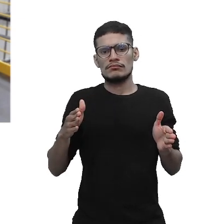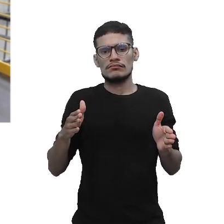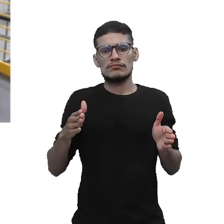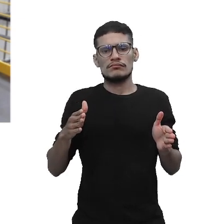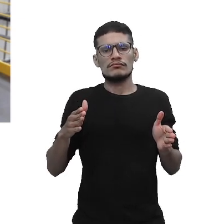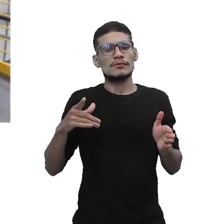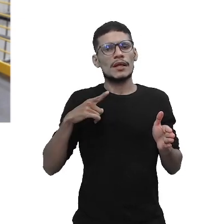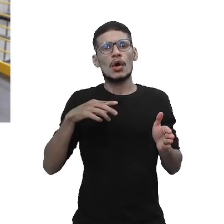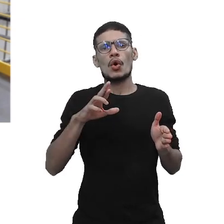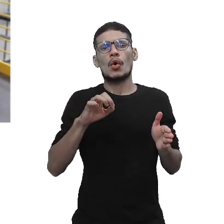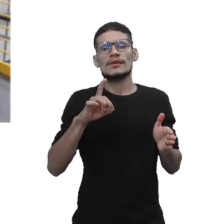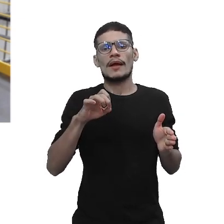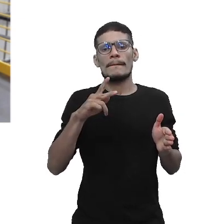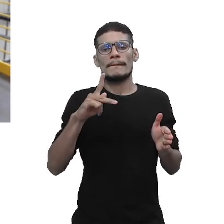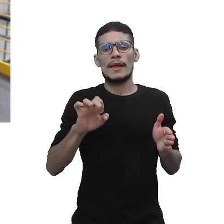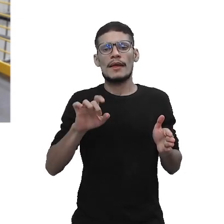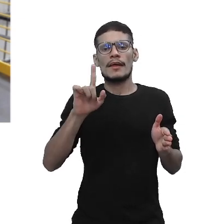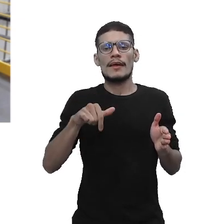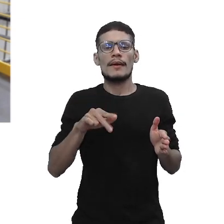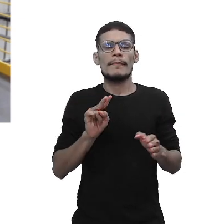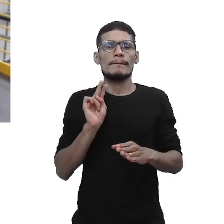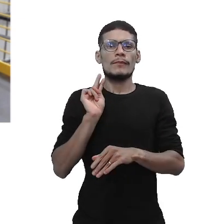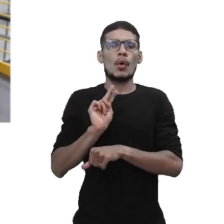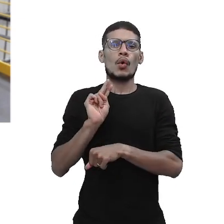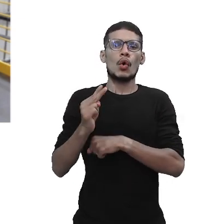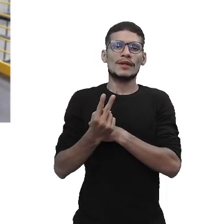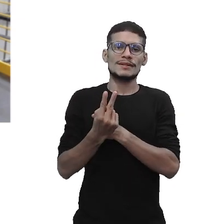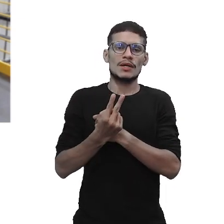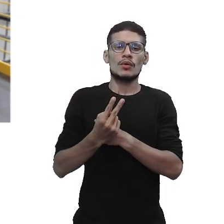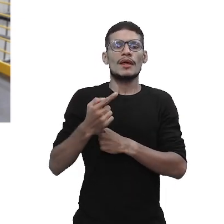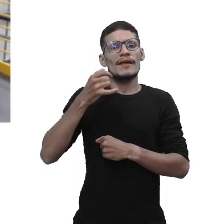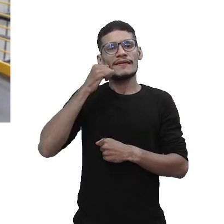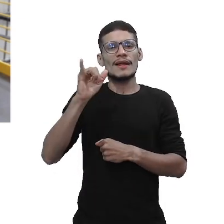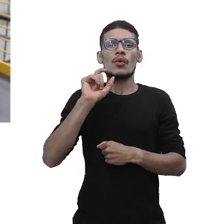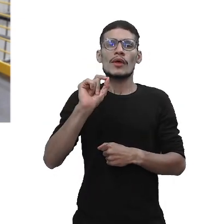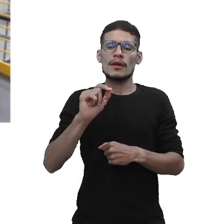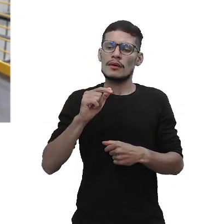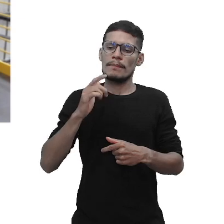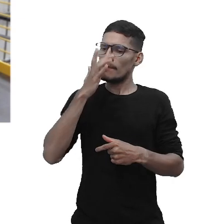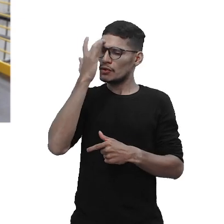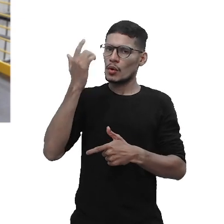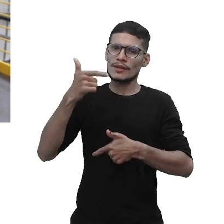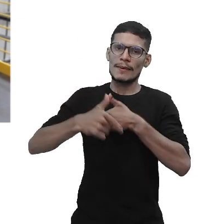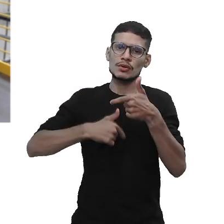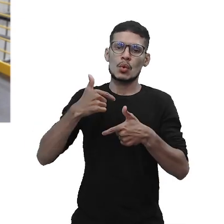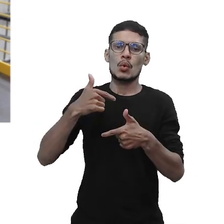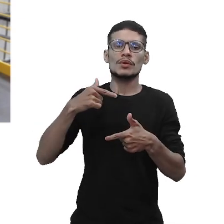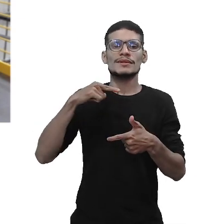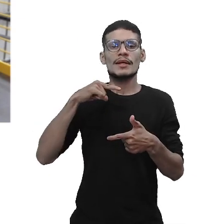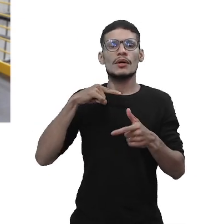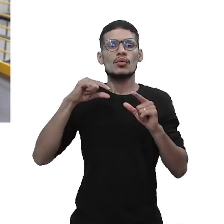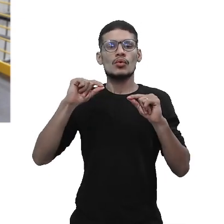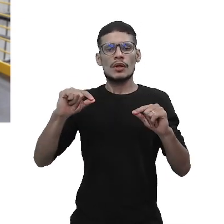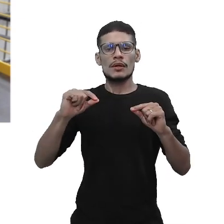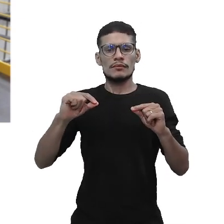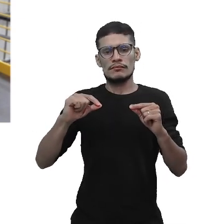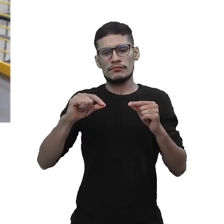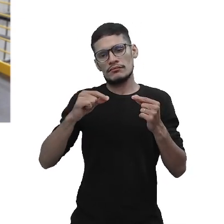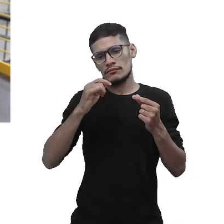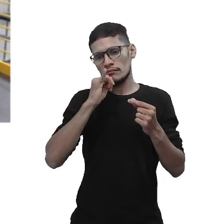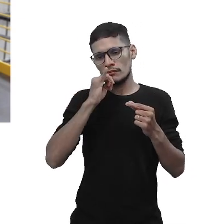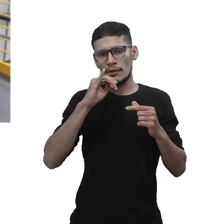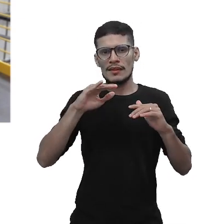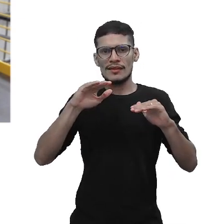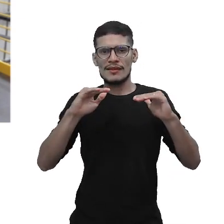o rodapé, é o quê? É a proteção que vai evitar com que o trabalhador tenha uma queda de nível. Já a outra que a gente vê,